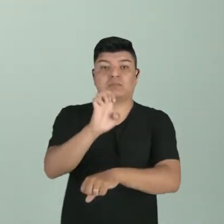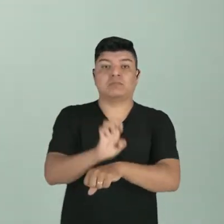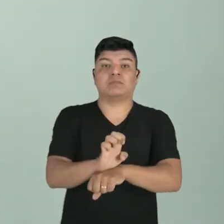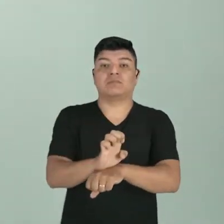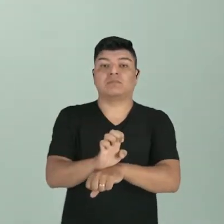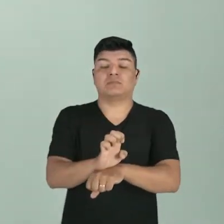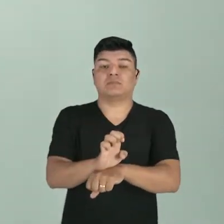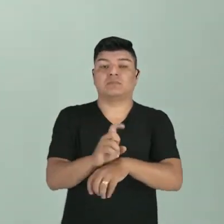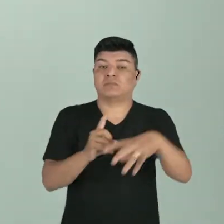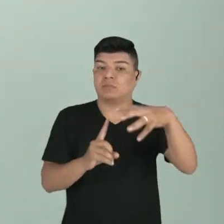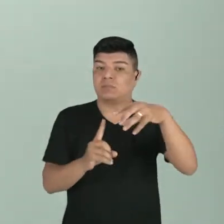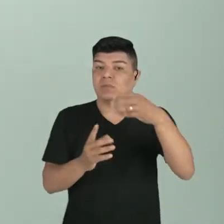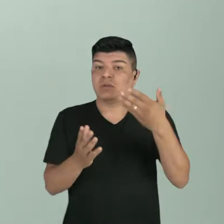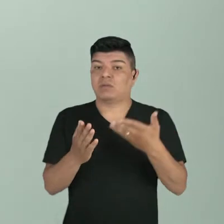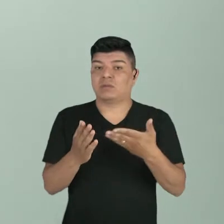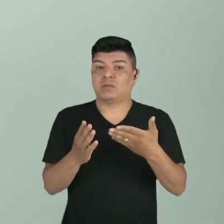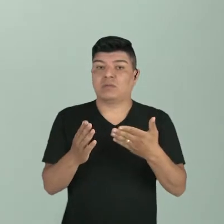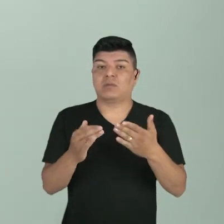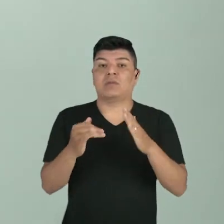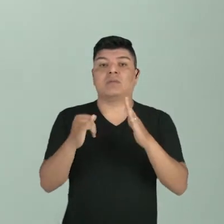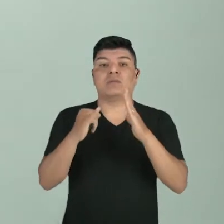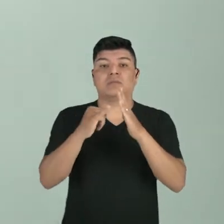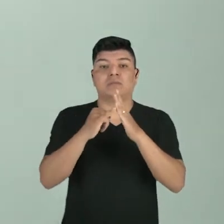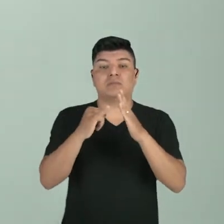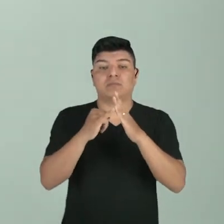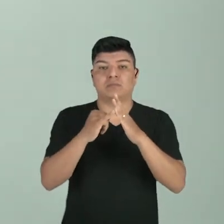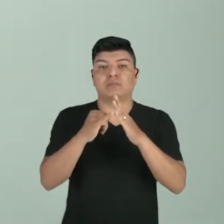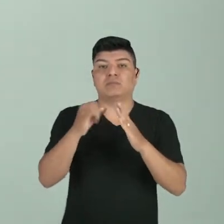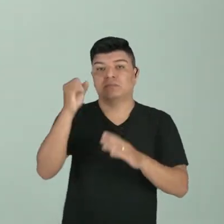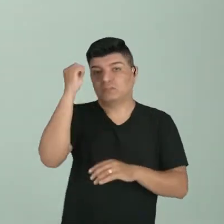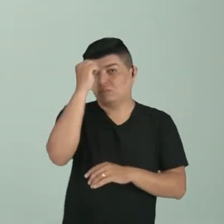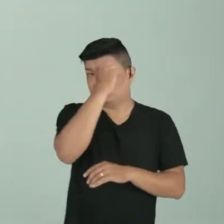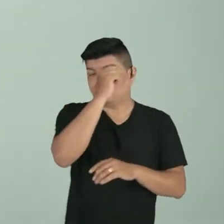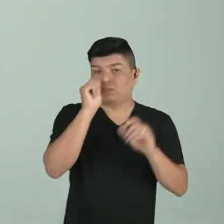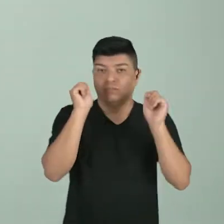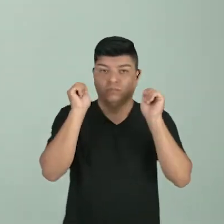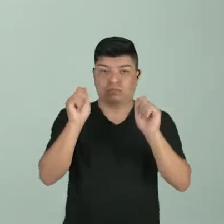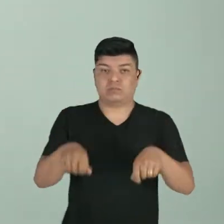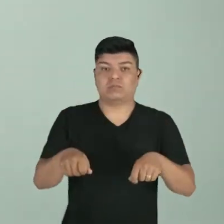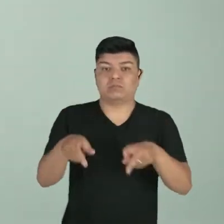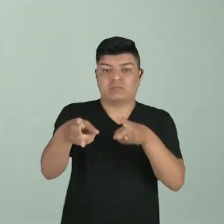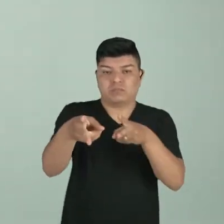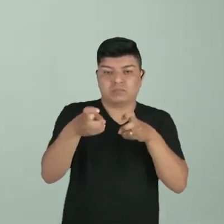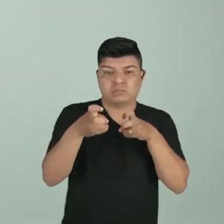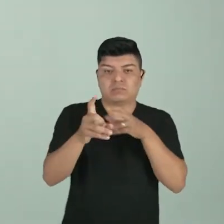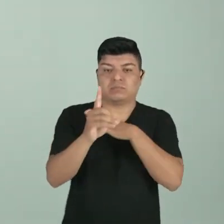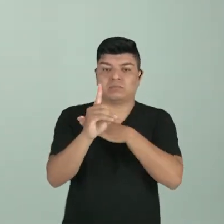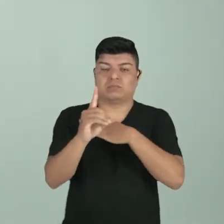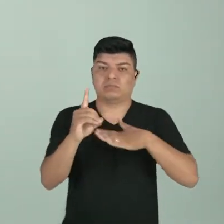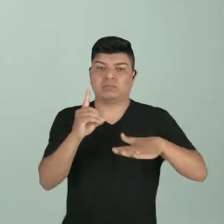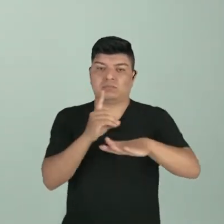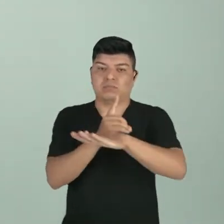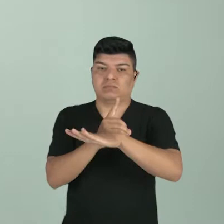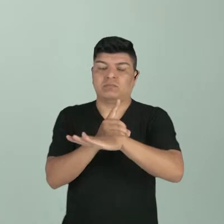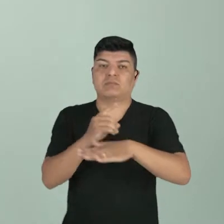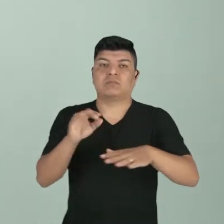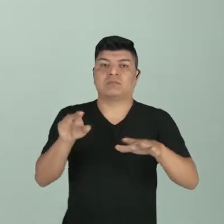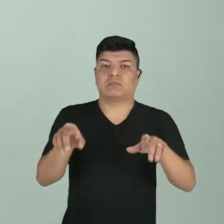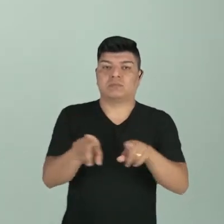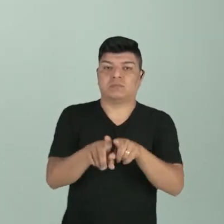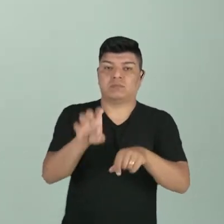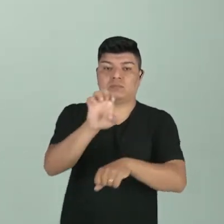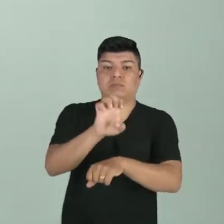Estado é uma das instituições sociais que podem ser identificadas na sociedade. Além